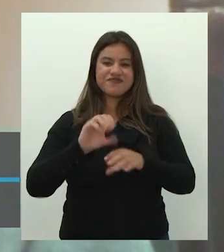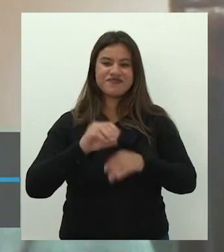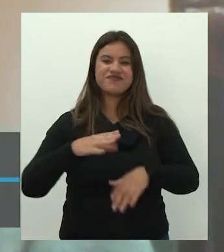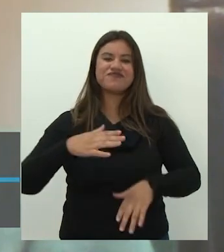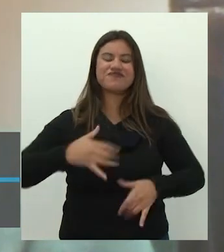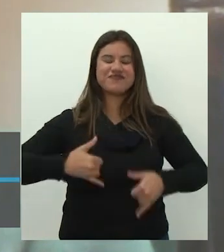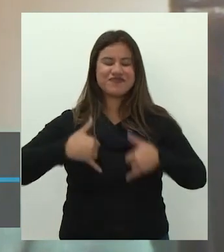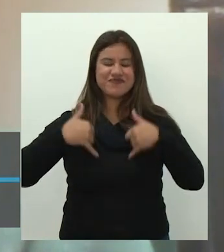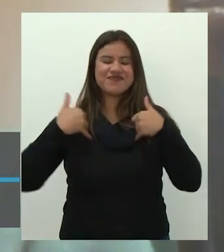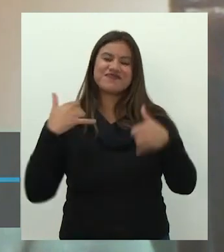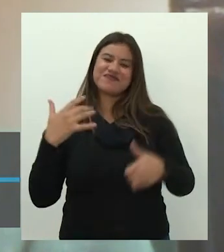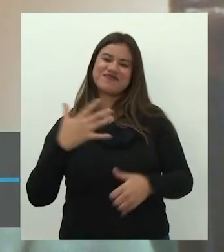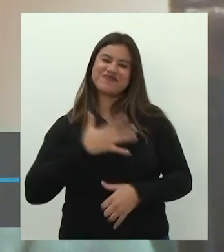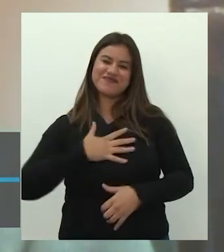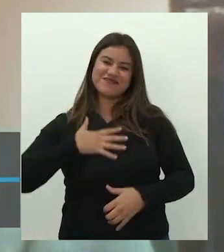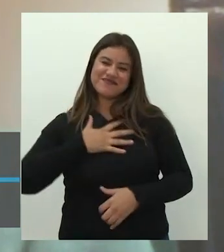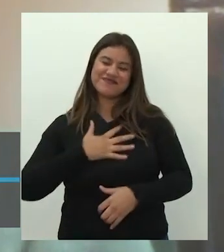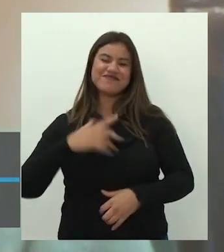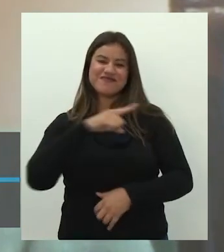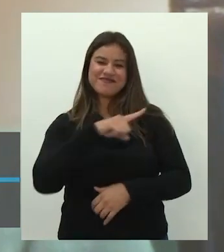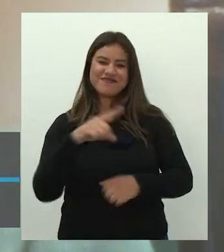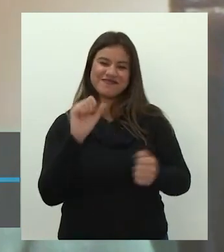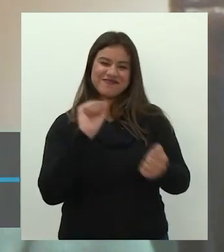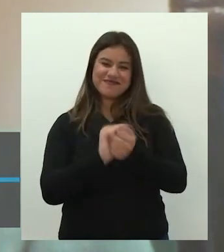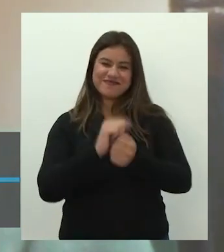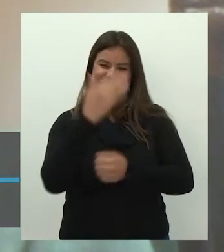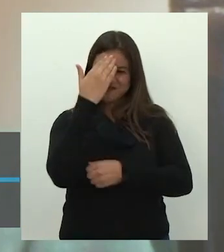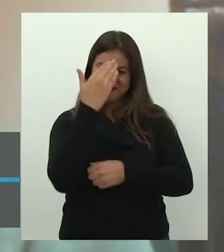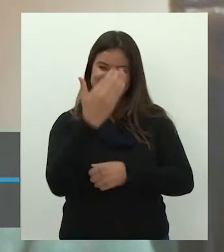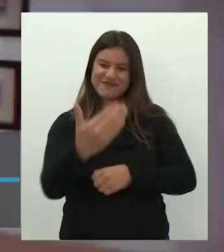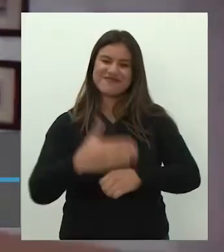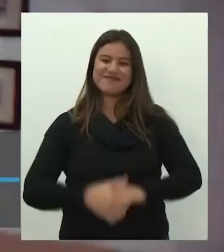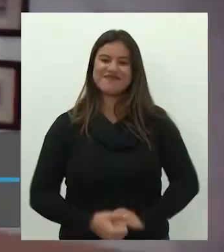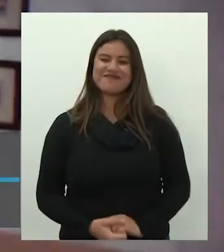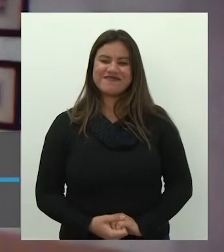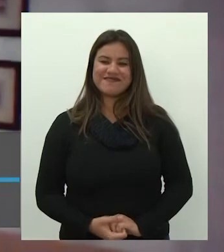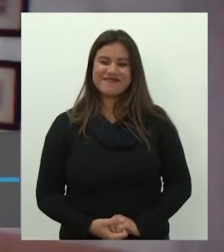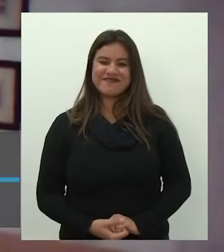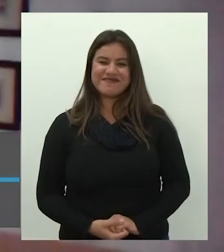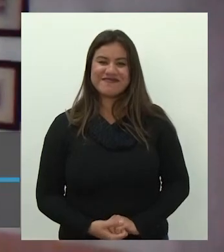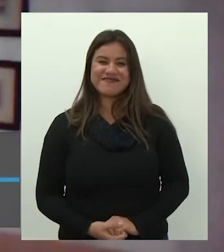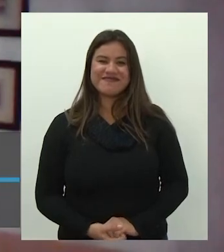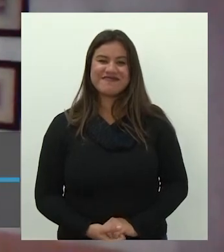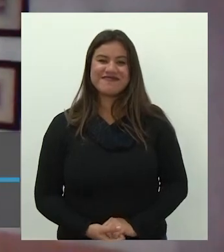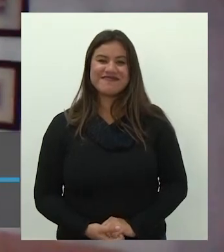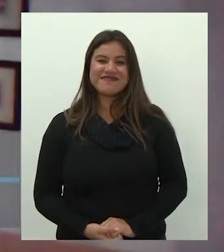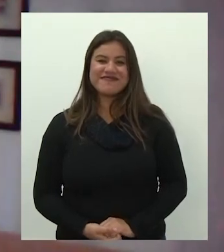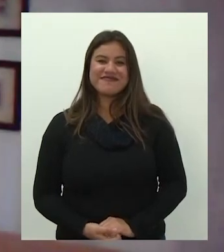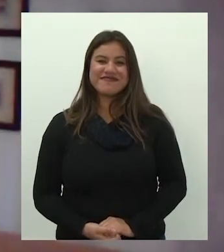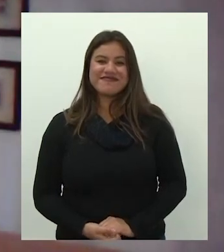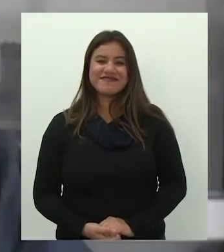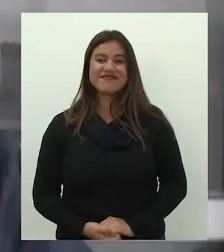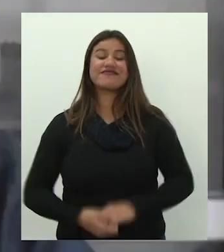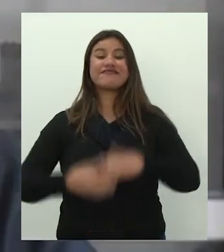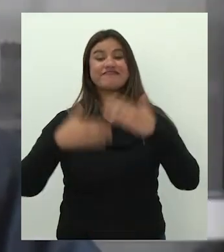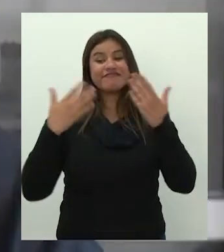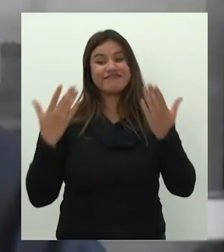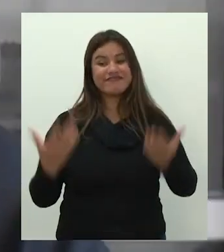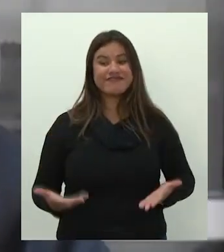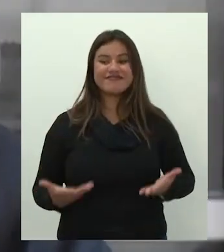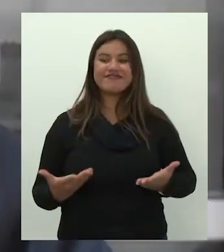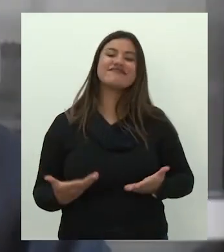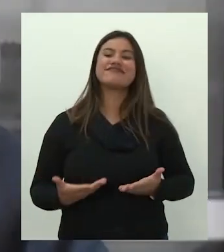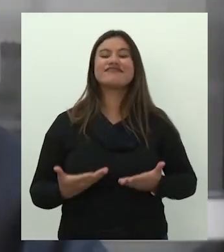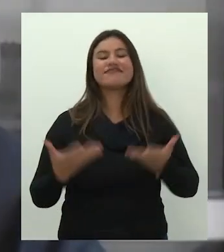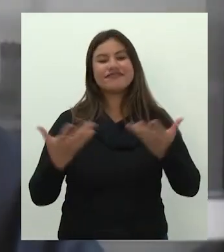muito orgulhosa de ter você aqui com a gente. Muito obrigada. Imagina, obrigada. Bom, então, eu